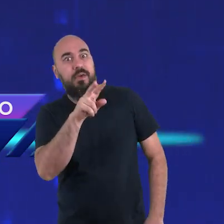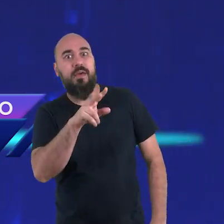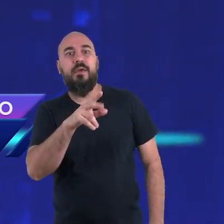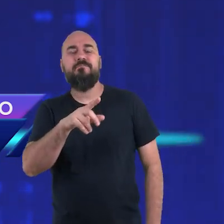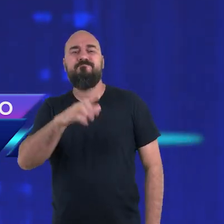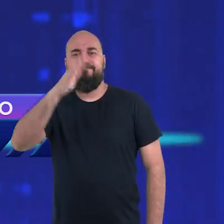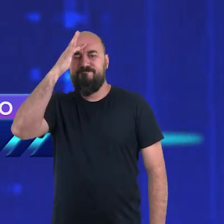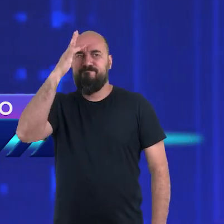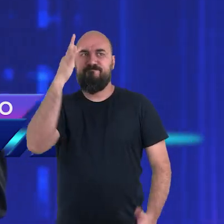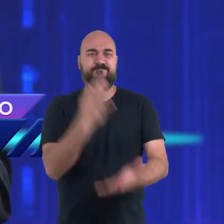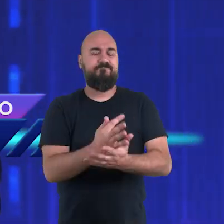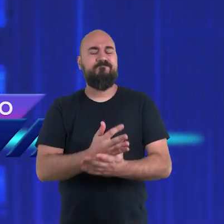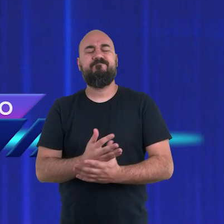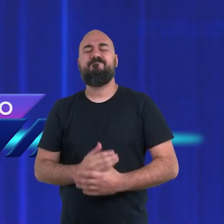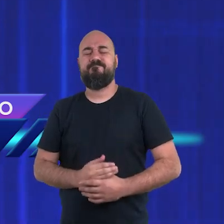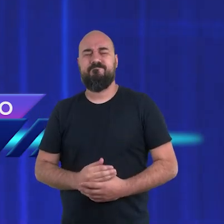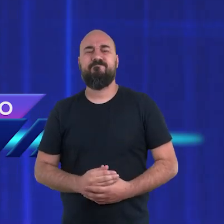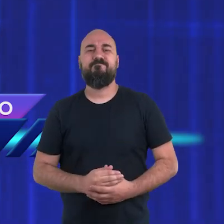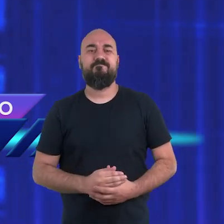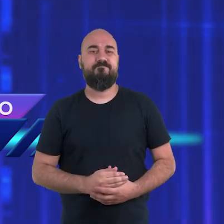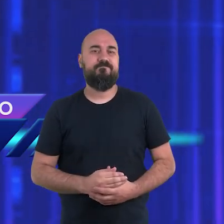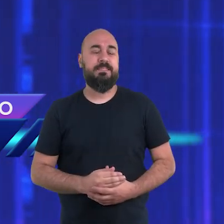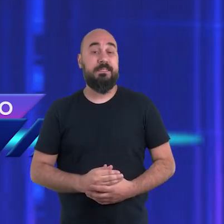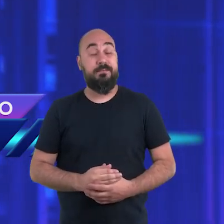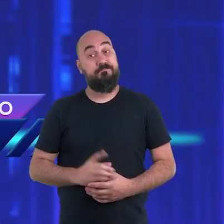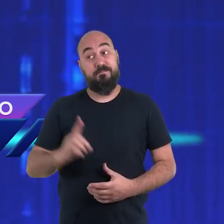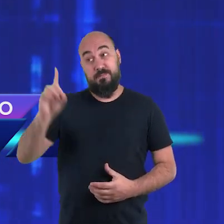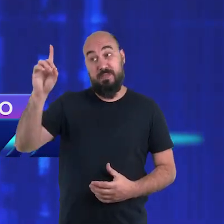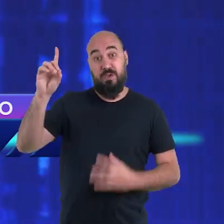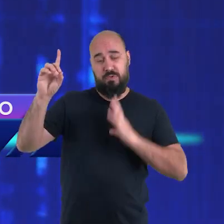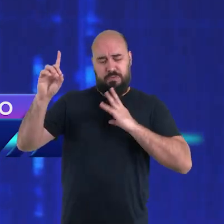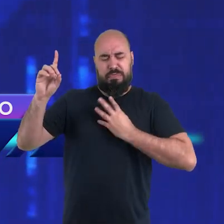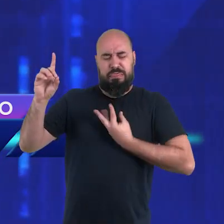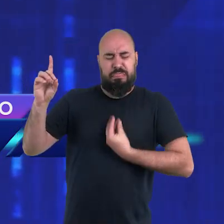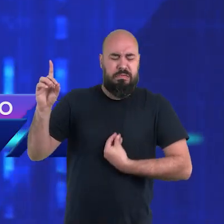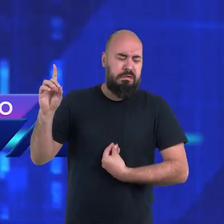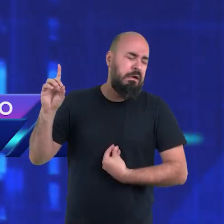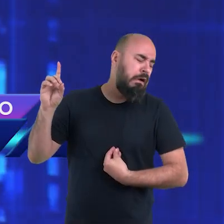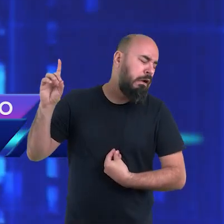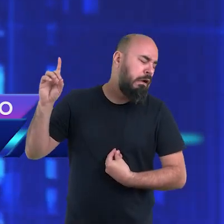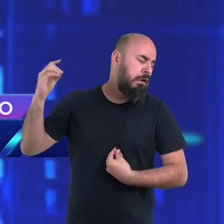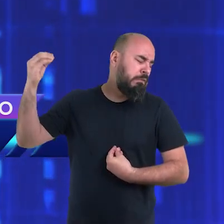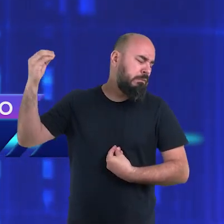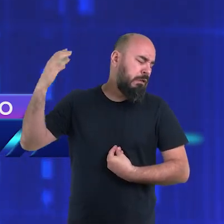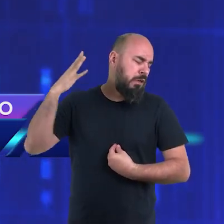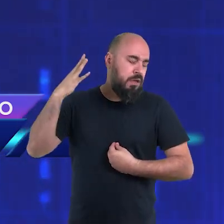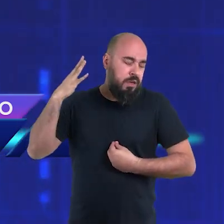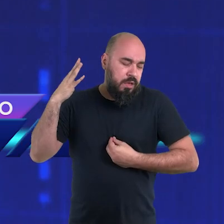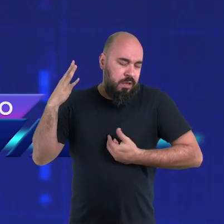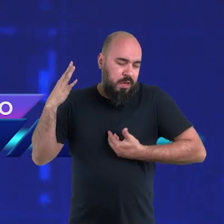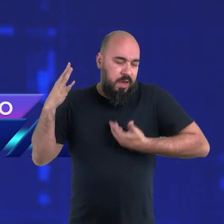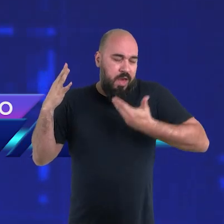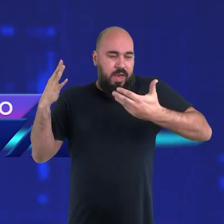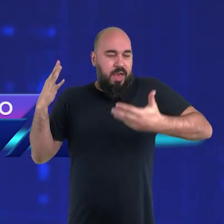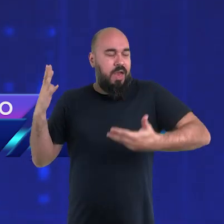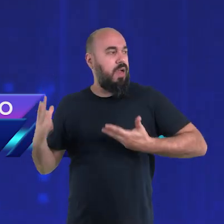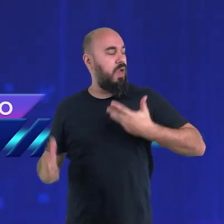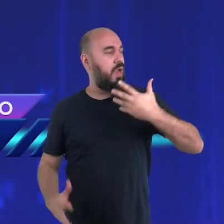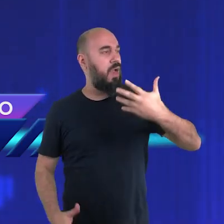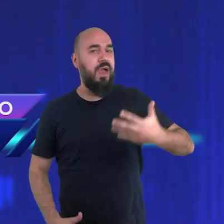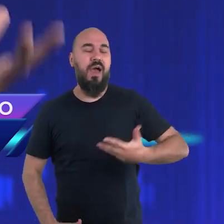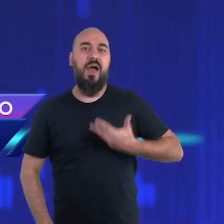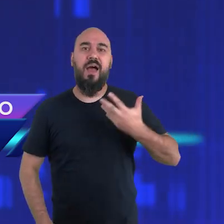Quando Deus transforma a decepção em salvação, Ele está dizendo que pode transformar qualquer situação negativa da